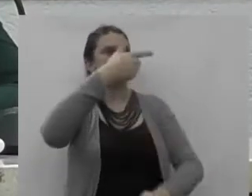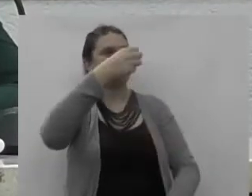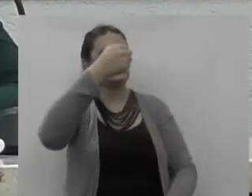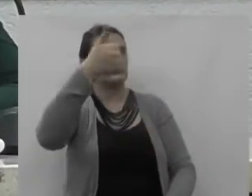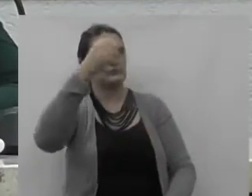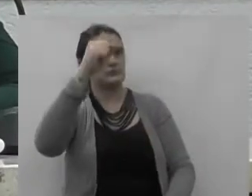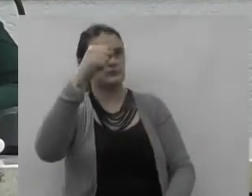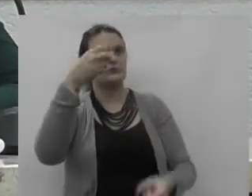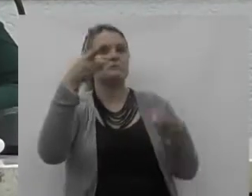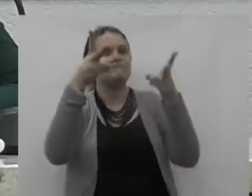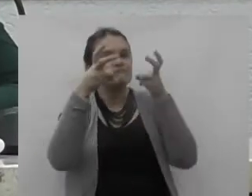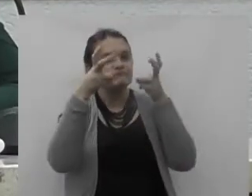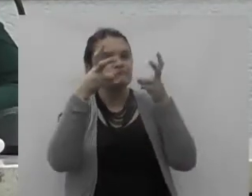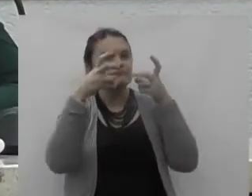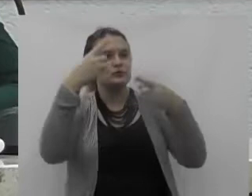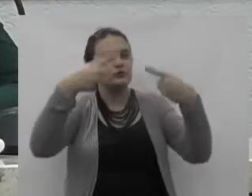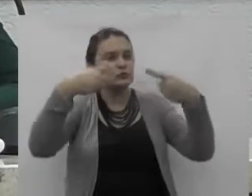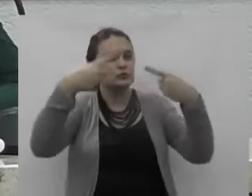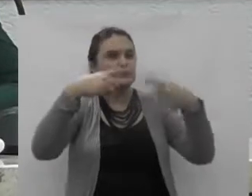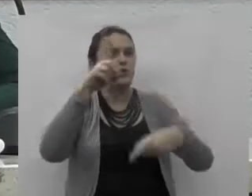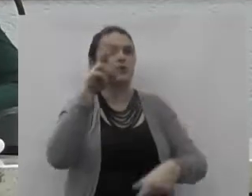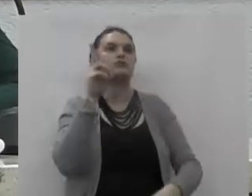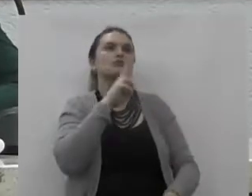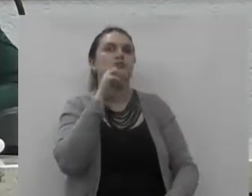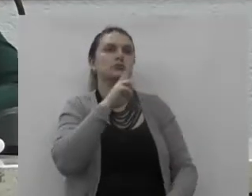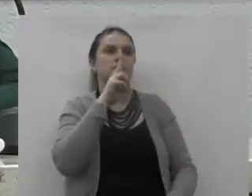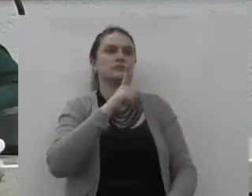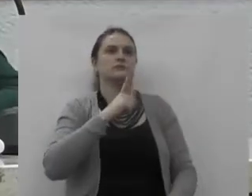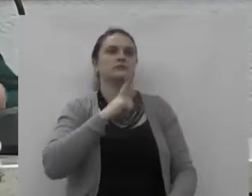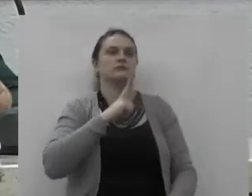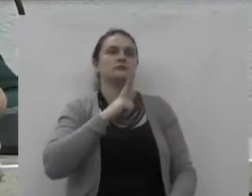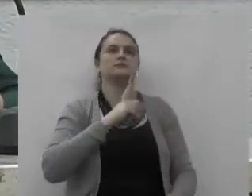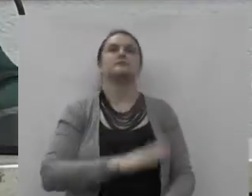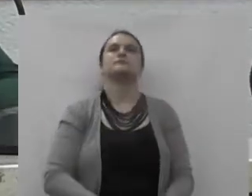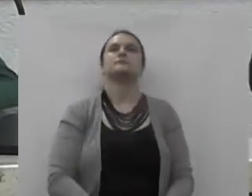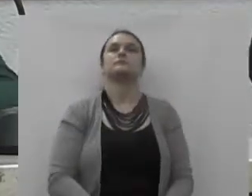50/2018 para devida apreciação em regime de urgência.